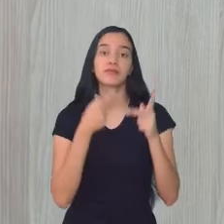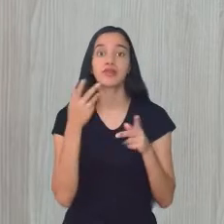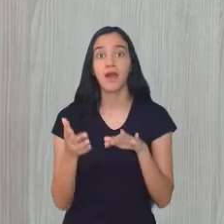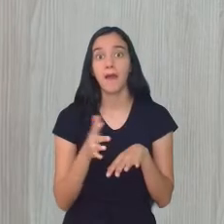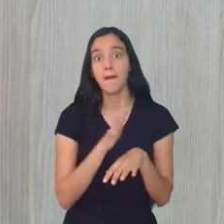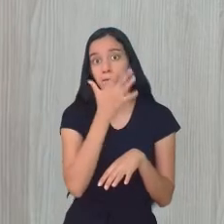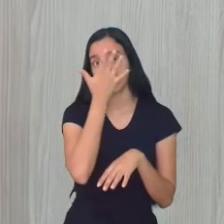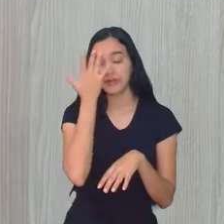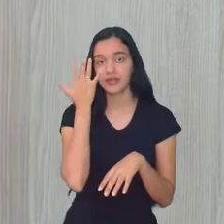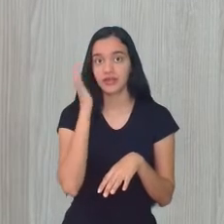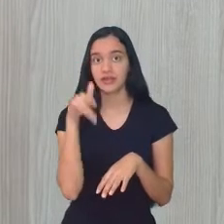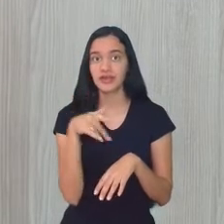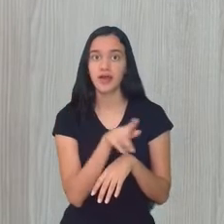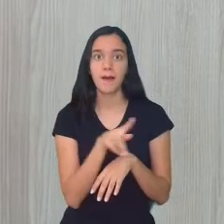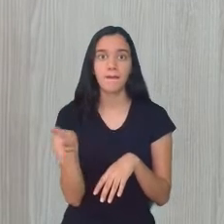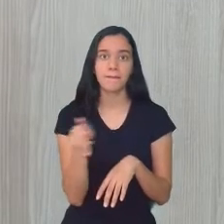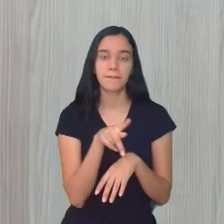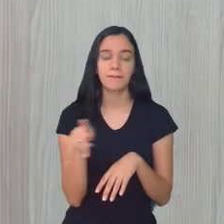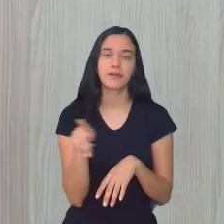Pessoal, a professora,